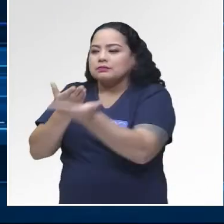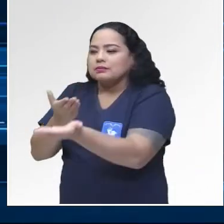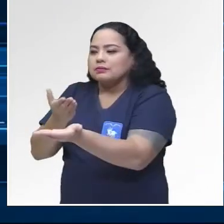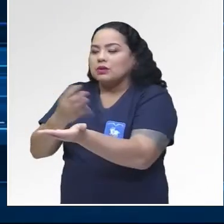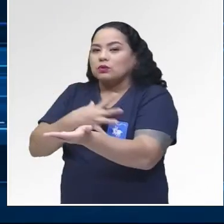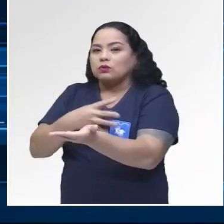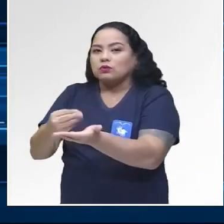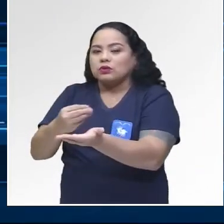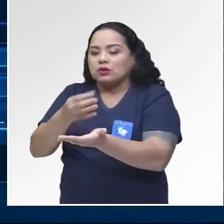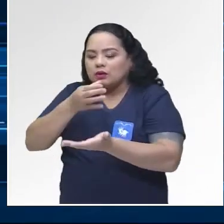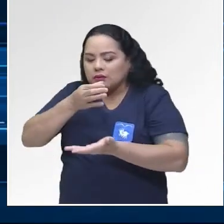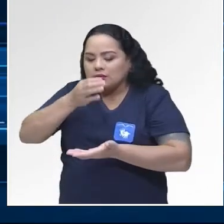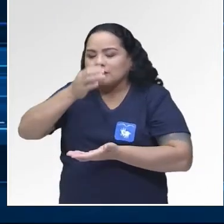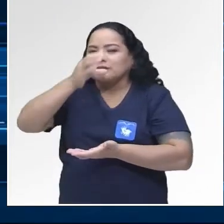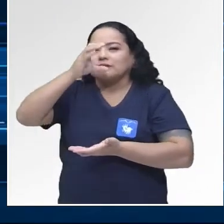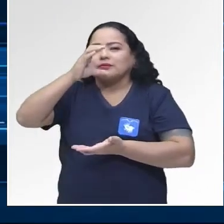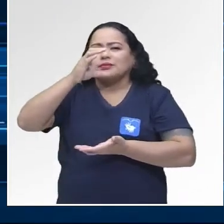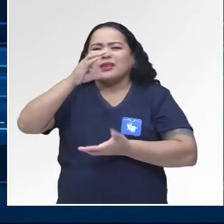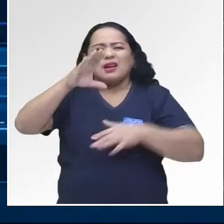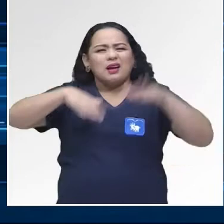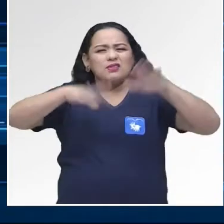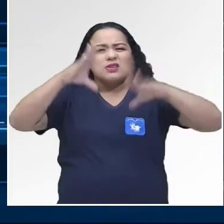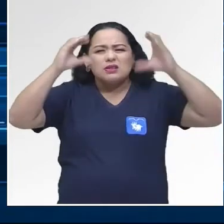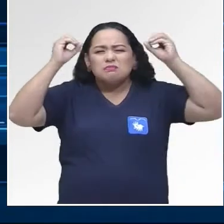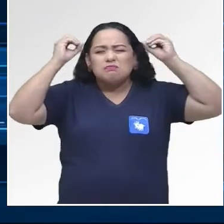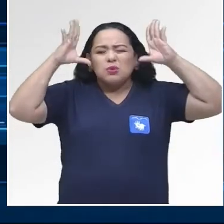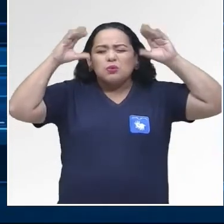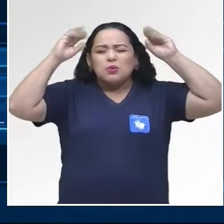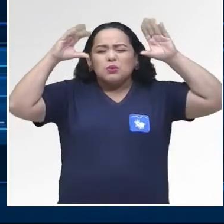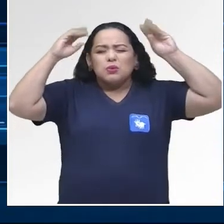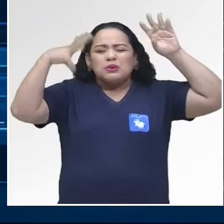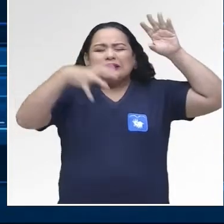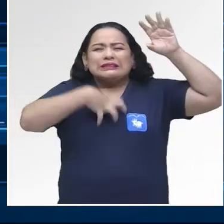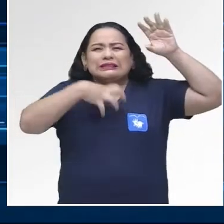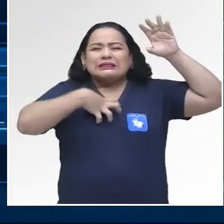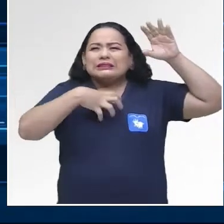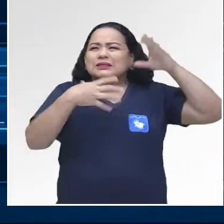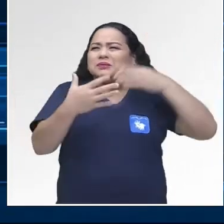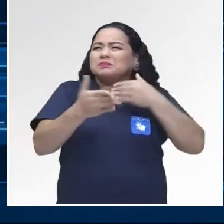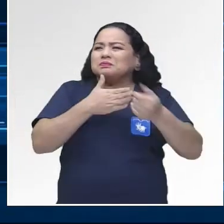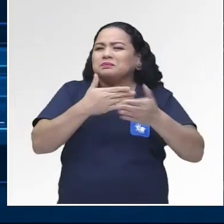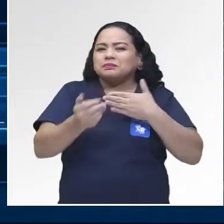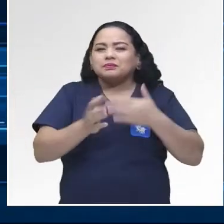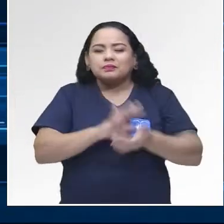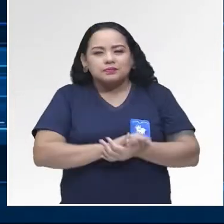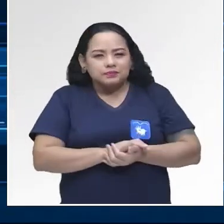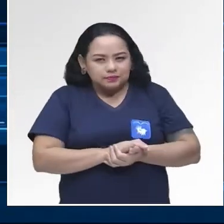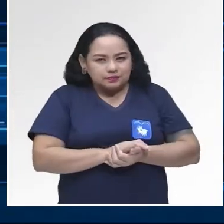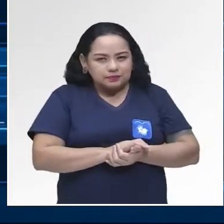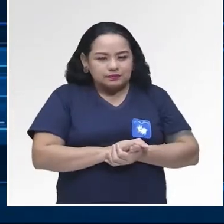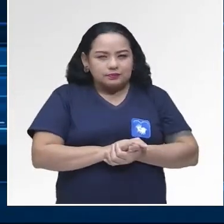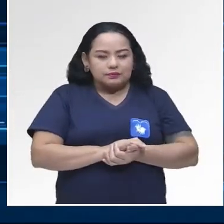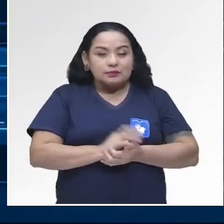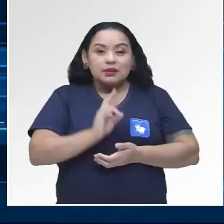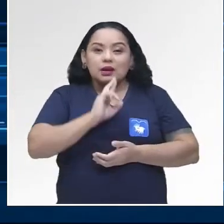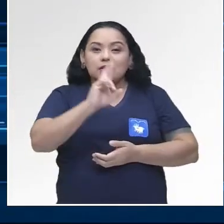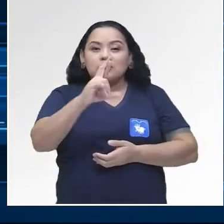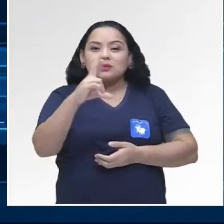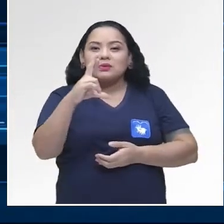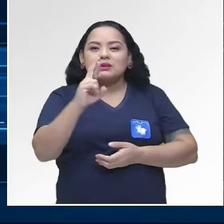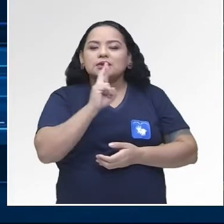assim, sente uma dor de cabeça, sente alguma coisa, e a resposta é